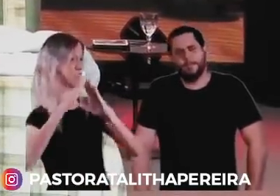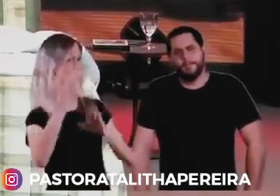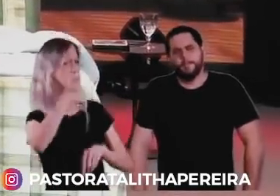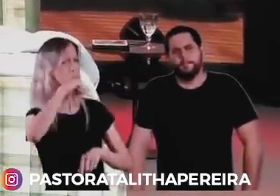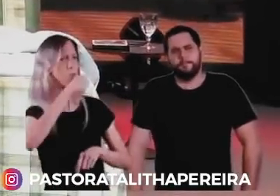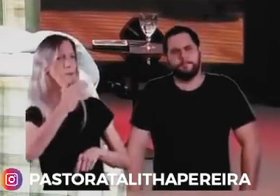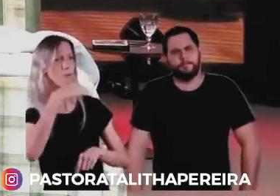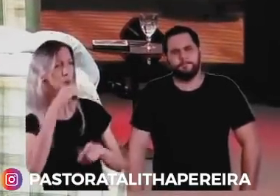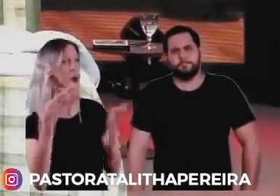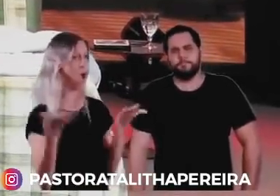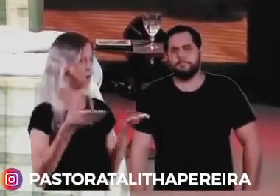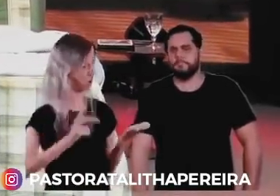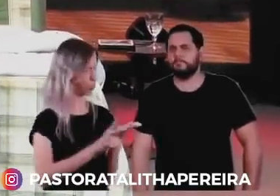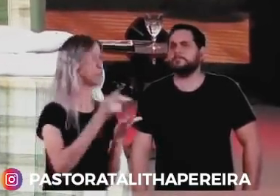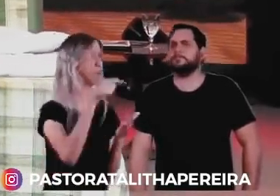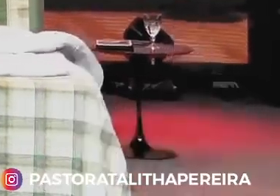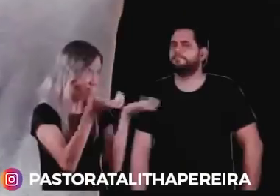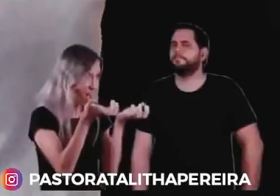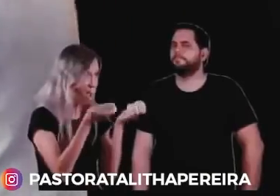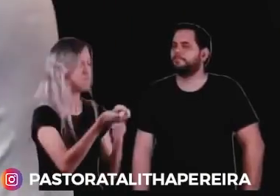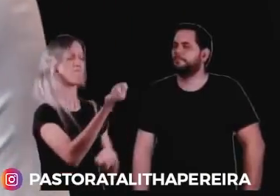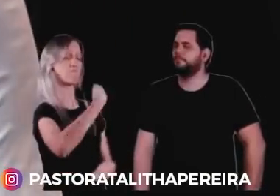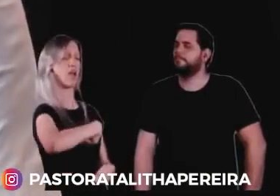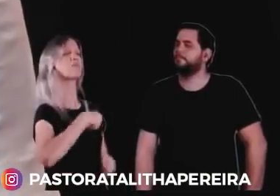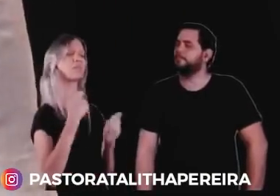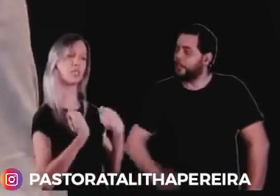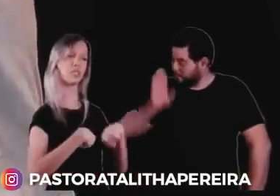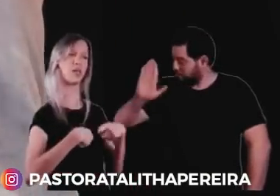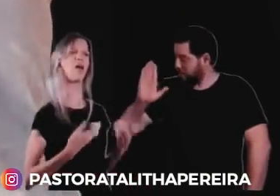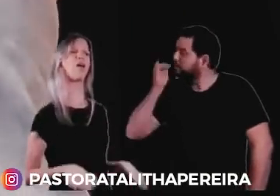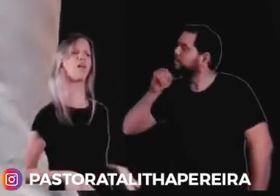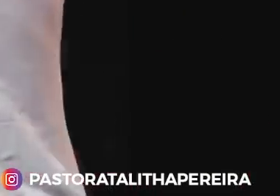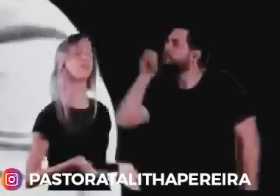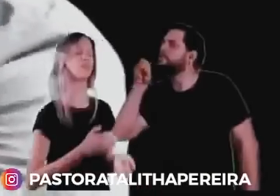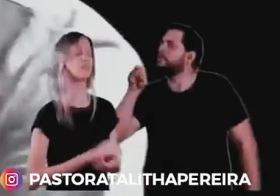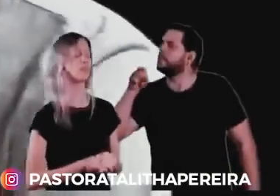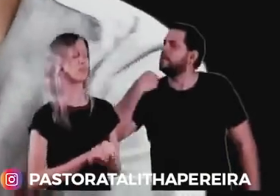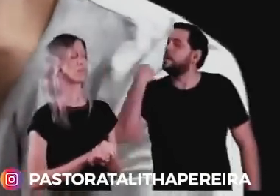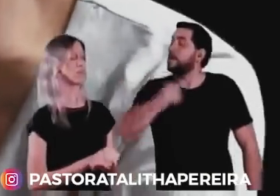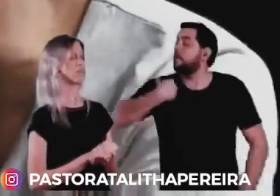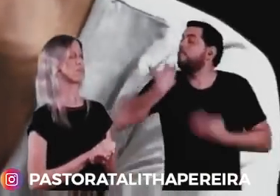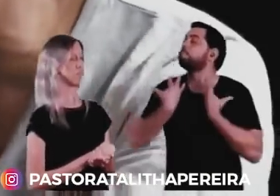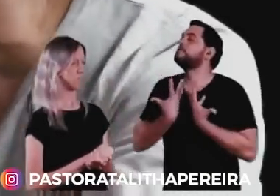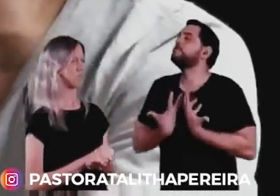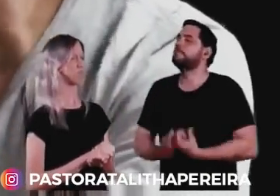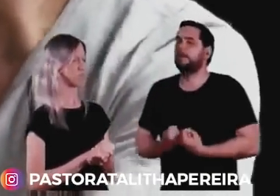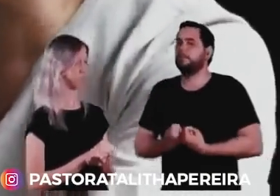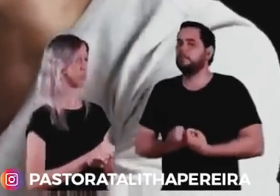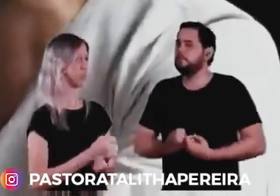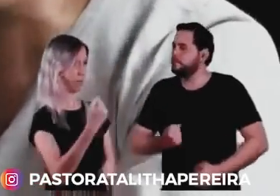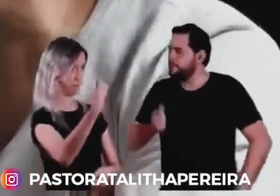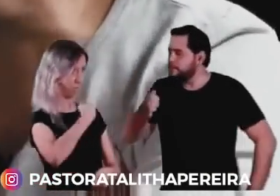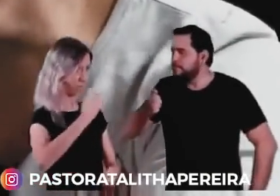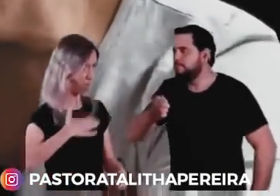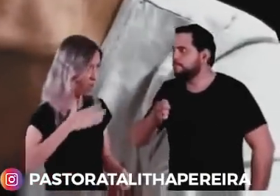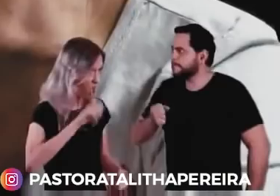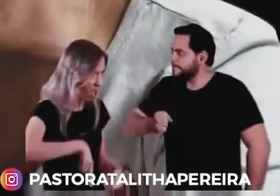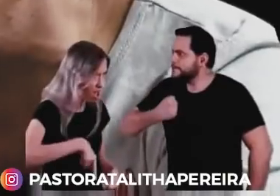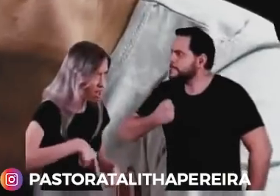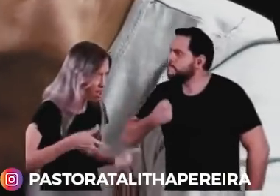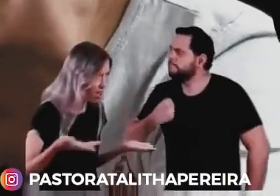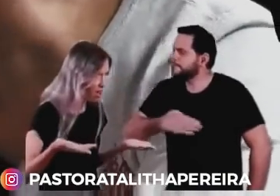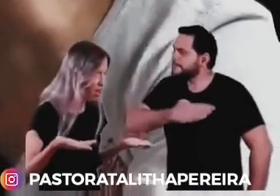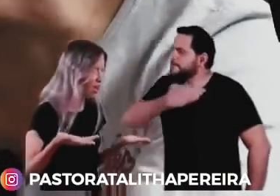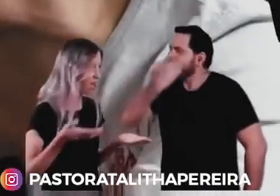Então, quer uma princesa dentro de casa, banque. Deixa eu dizer uma coisa. Eu tô cansado. Vai me bater? Tô